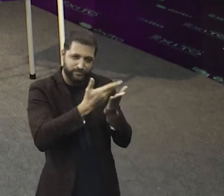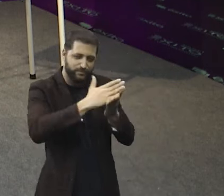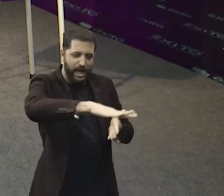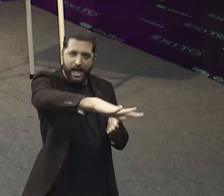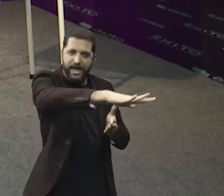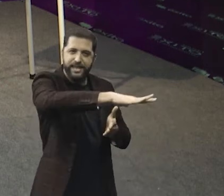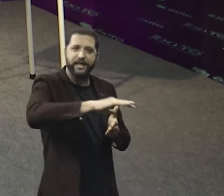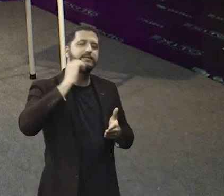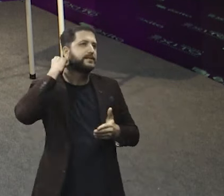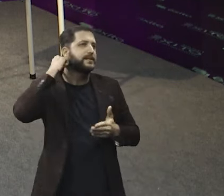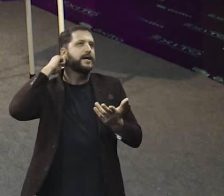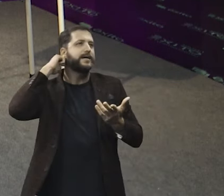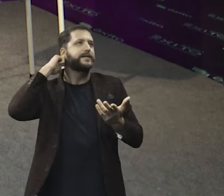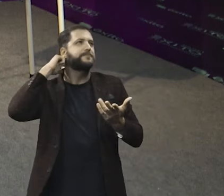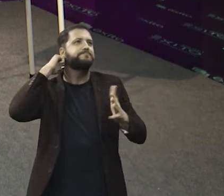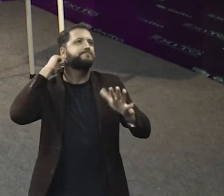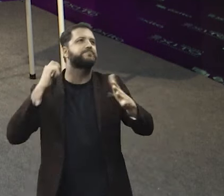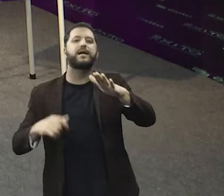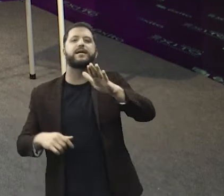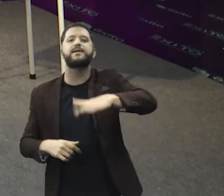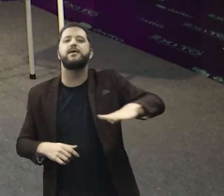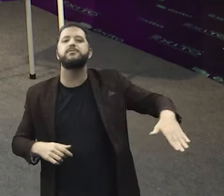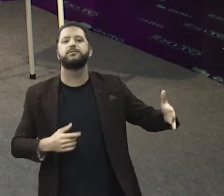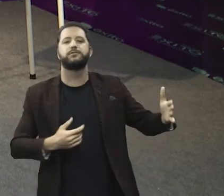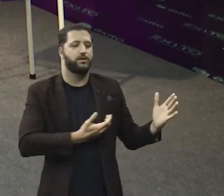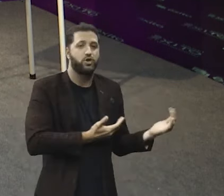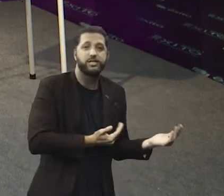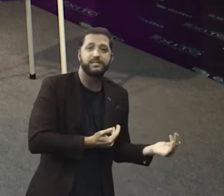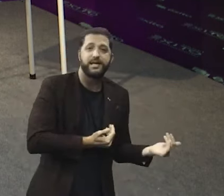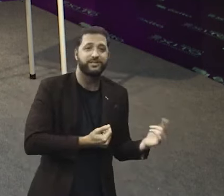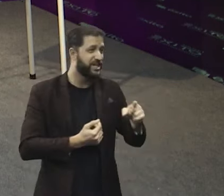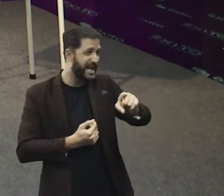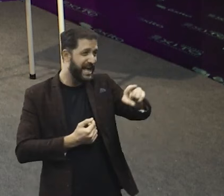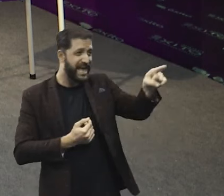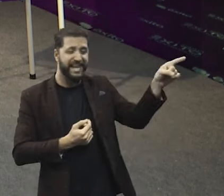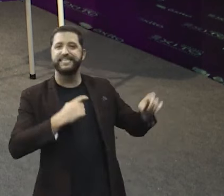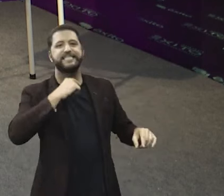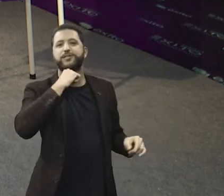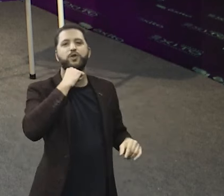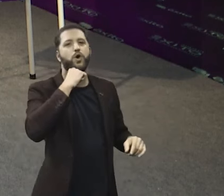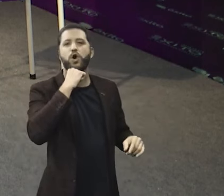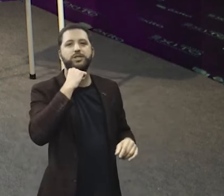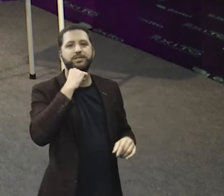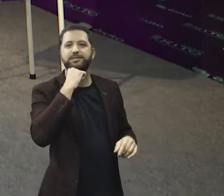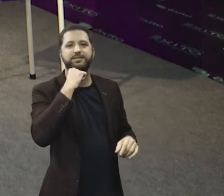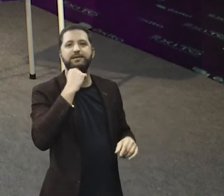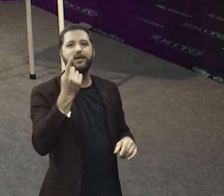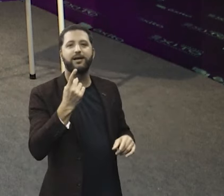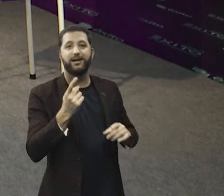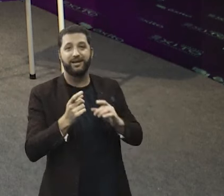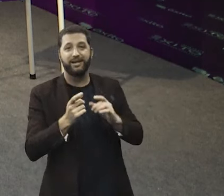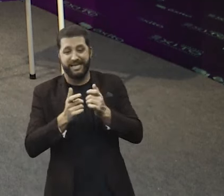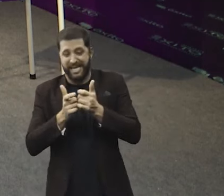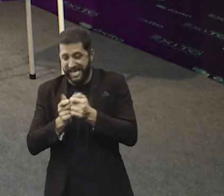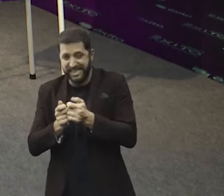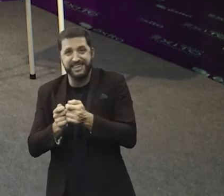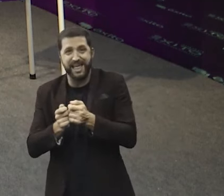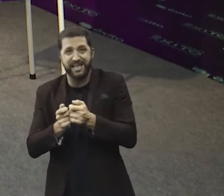que crianças e adolescentes elas não conseguem mais fazer nada na internet se não for usando